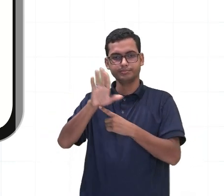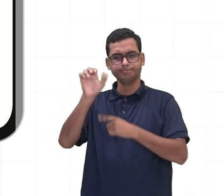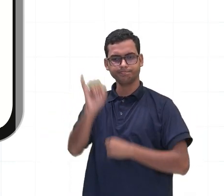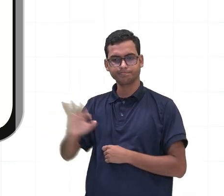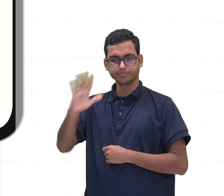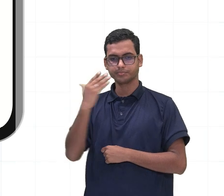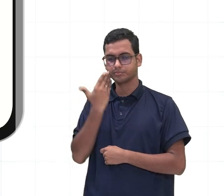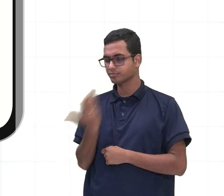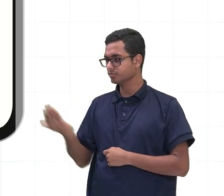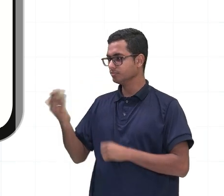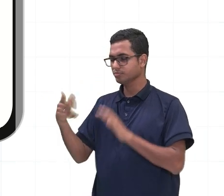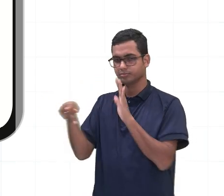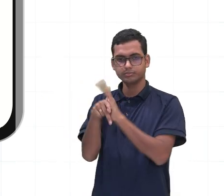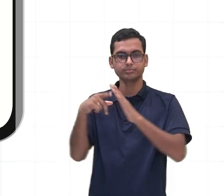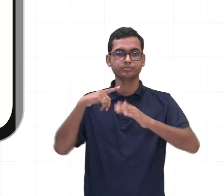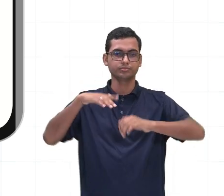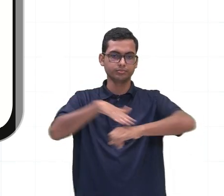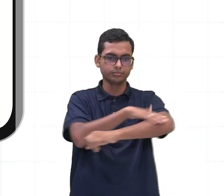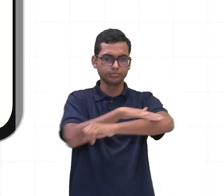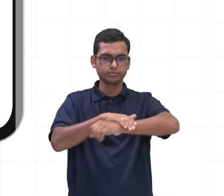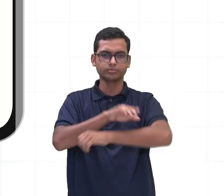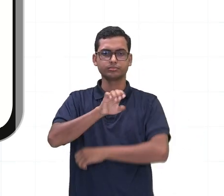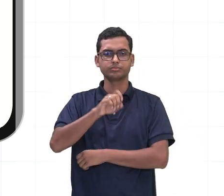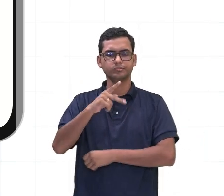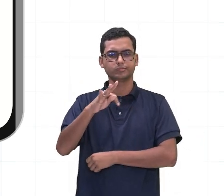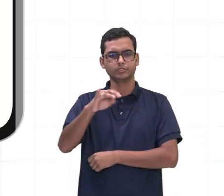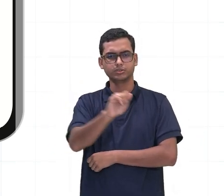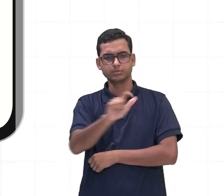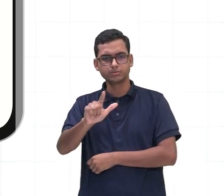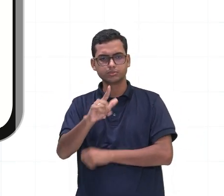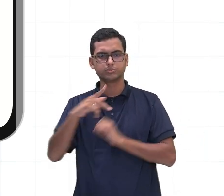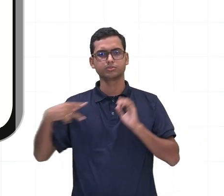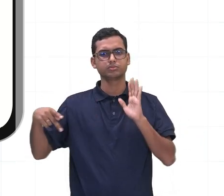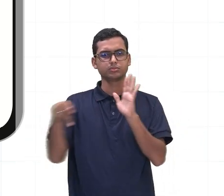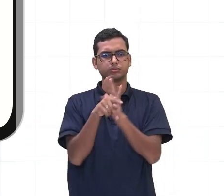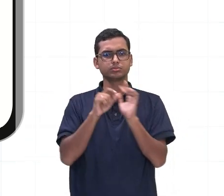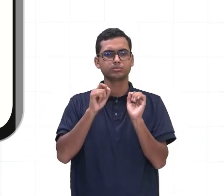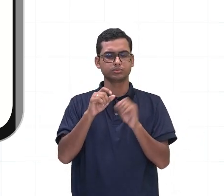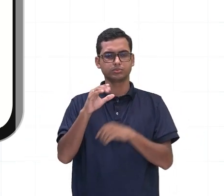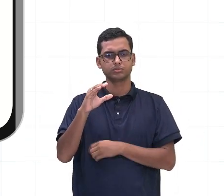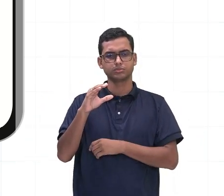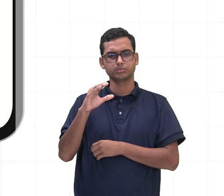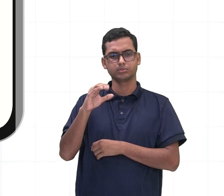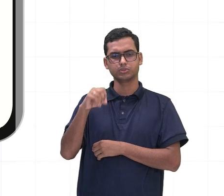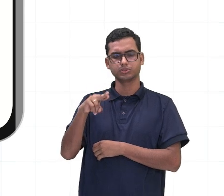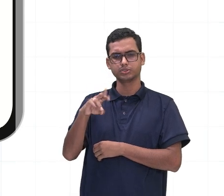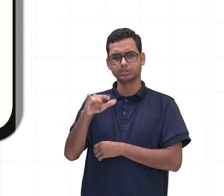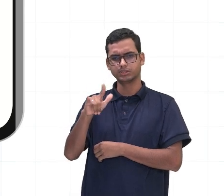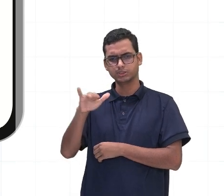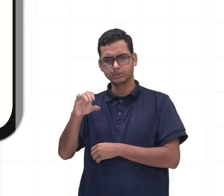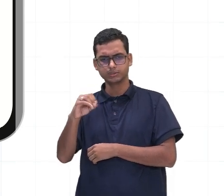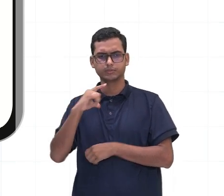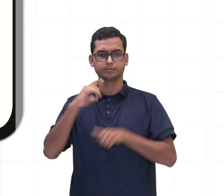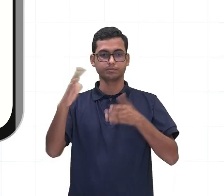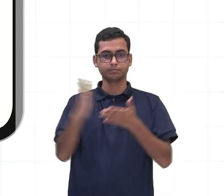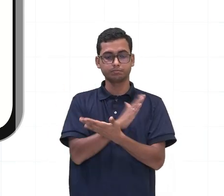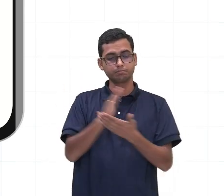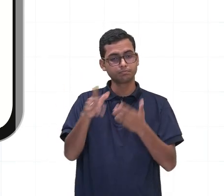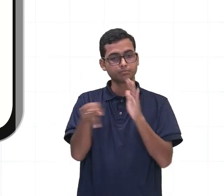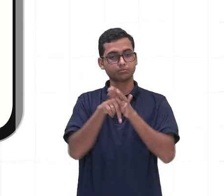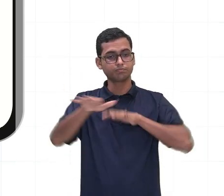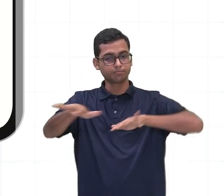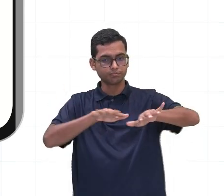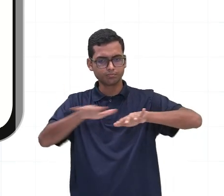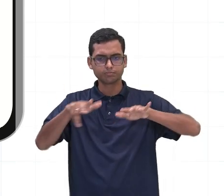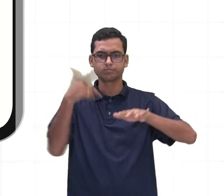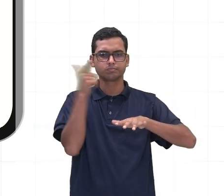tecido epitelial com cílios. E esses cílios, como eles realizam ali alguns movimentos, ele auxilia